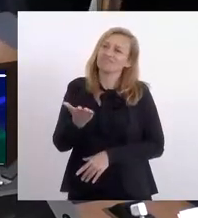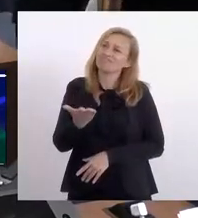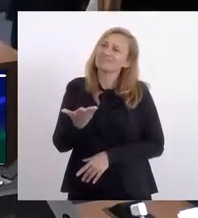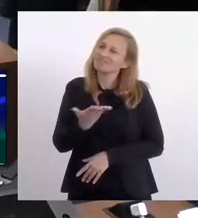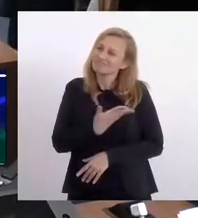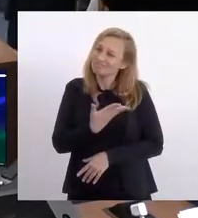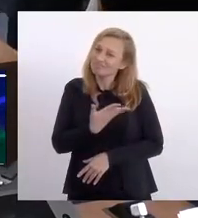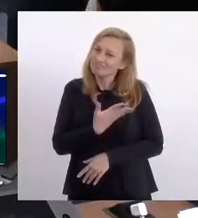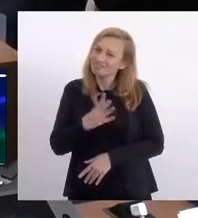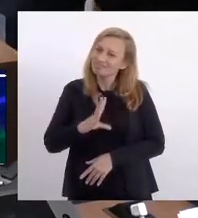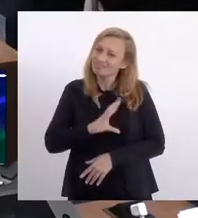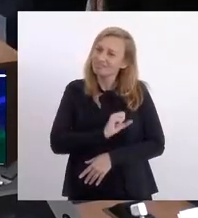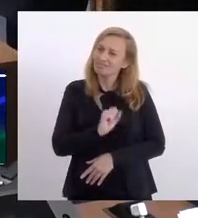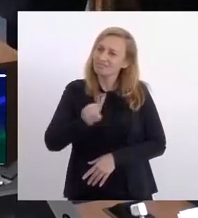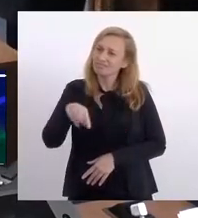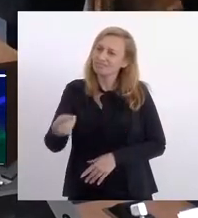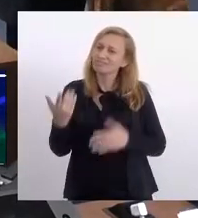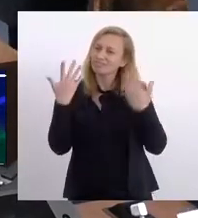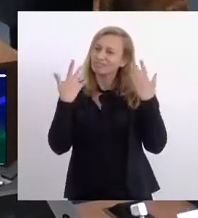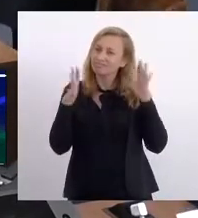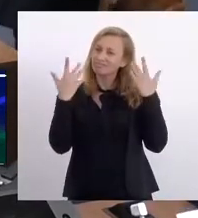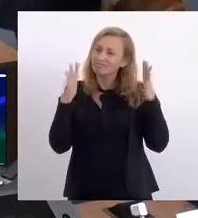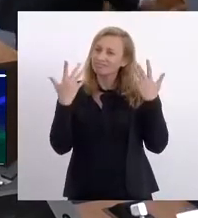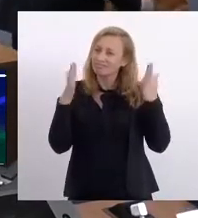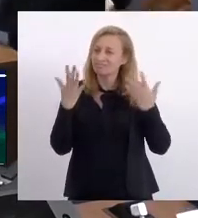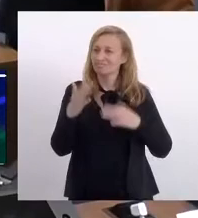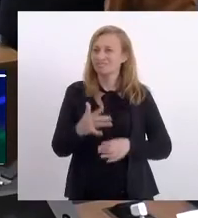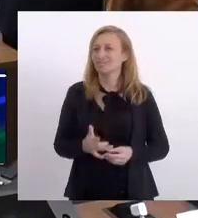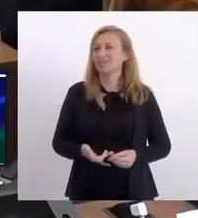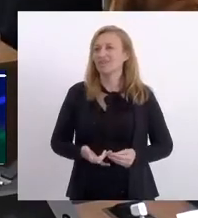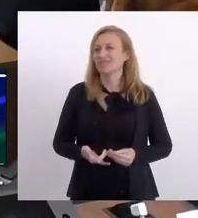tolerantes e amamos o próximo. Parabéns, amigo!